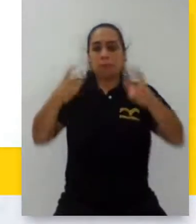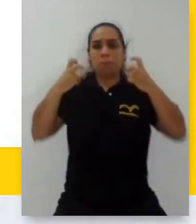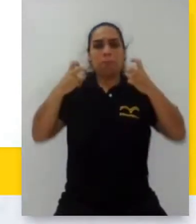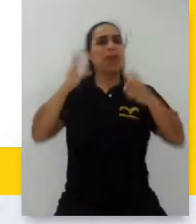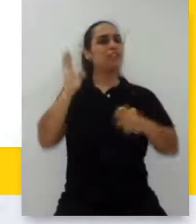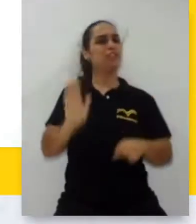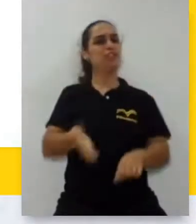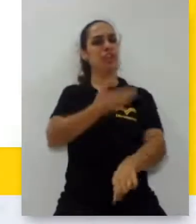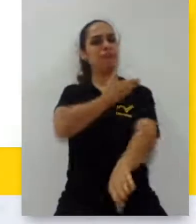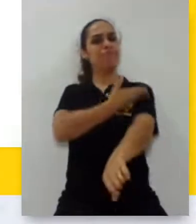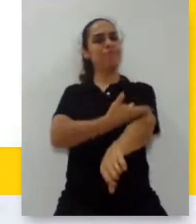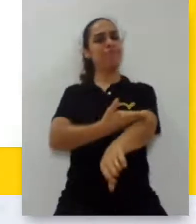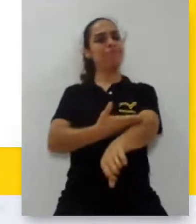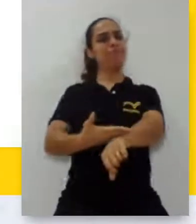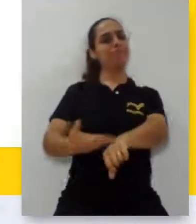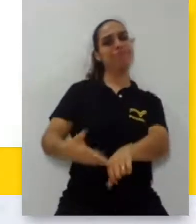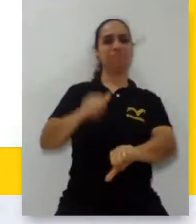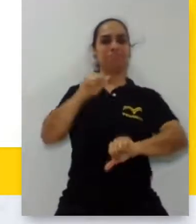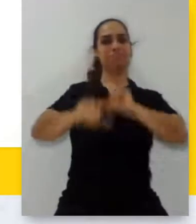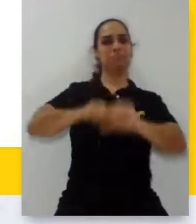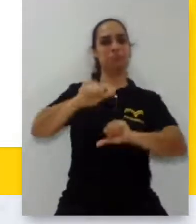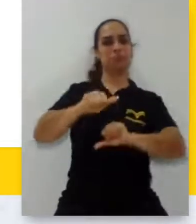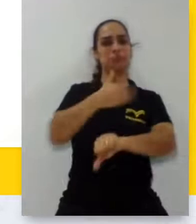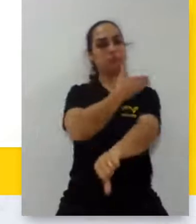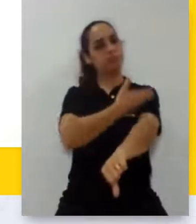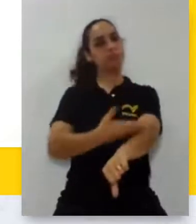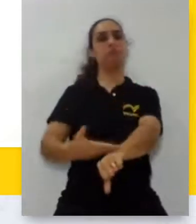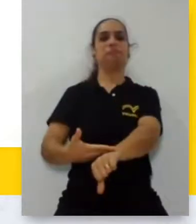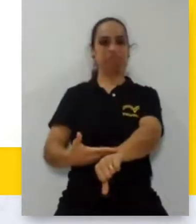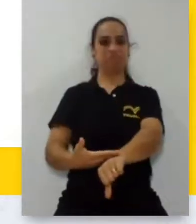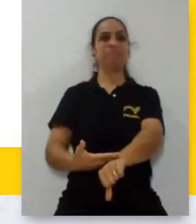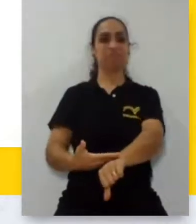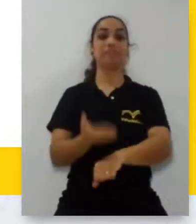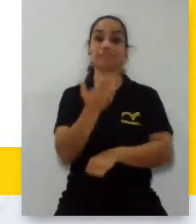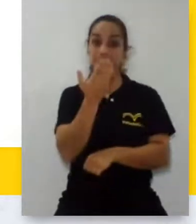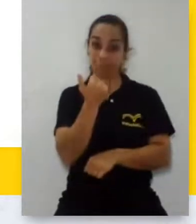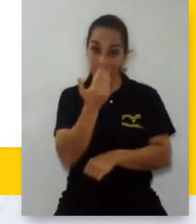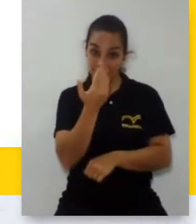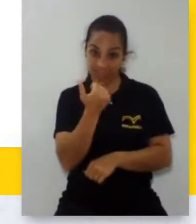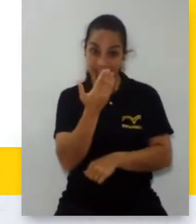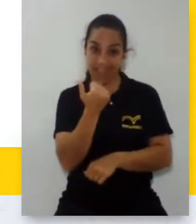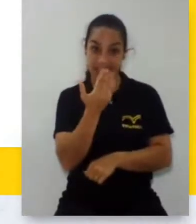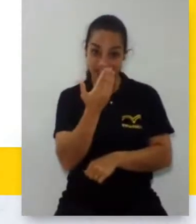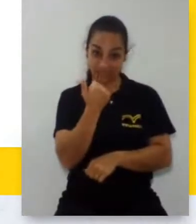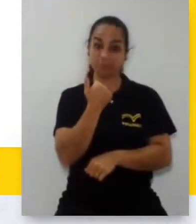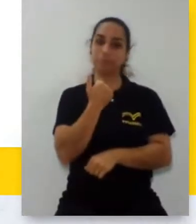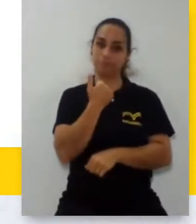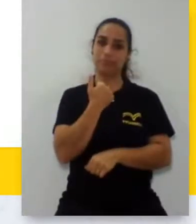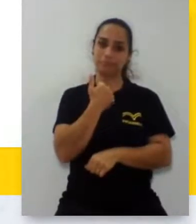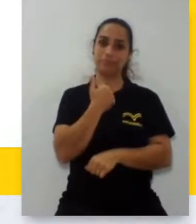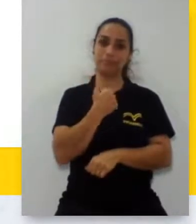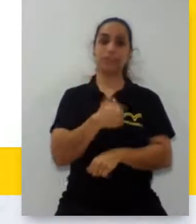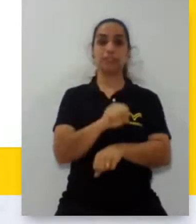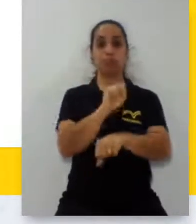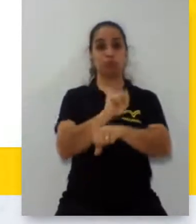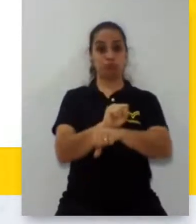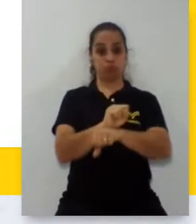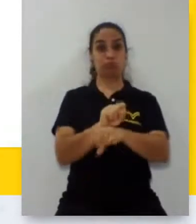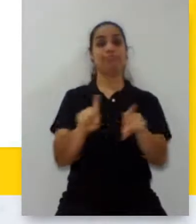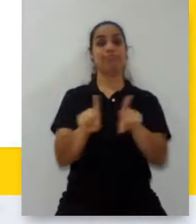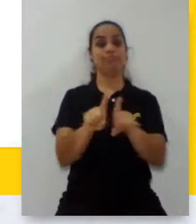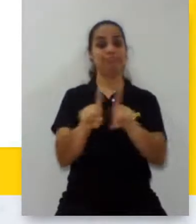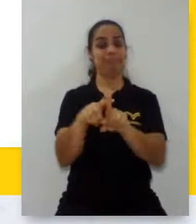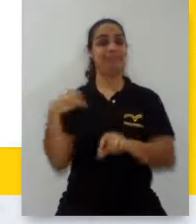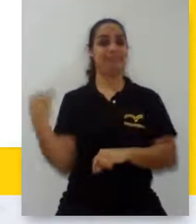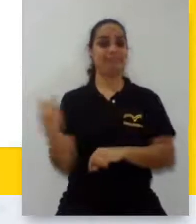vida. A alimentação, repouso e roupas adequadas, pessoal. Principalmente a alimentação e repouso. É